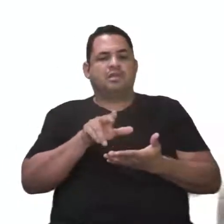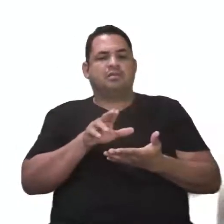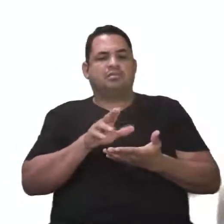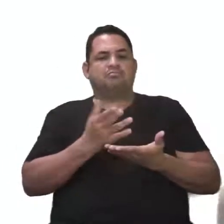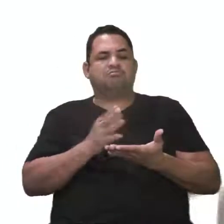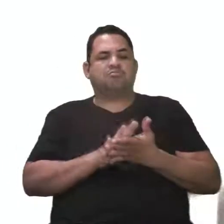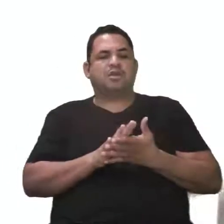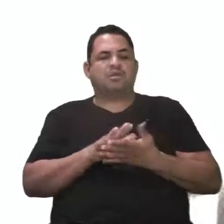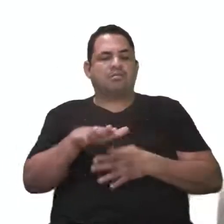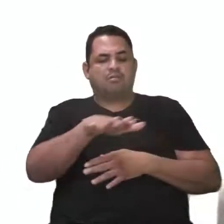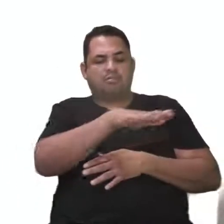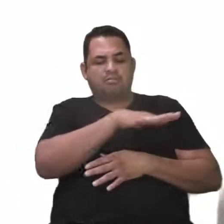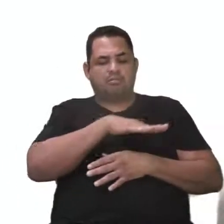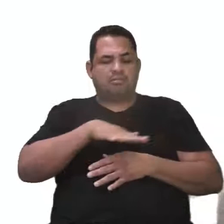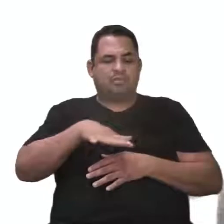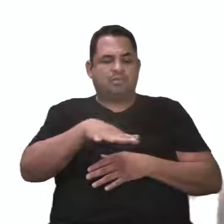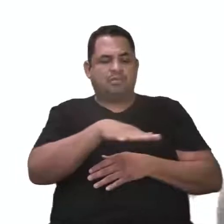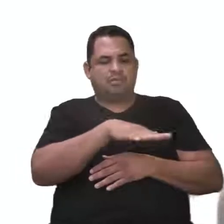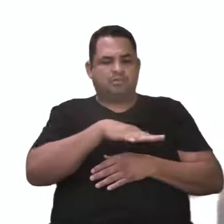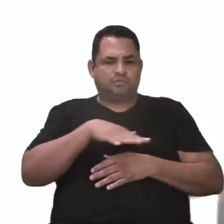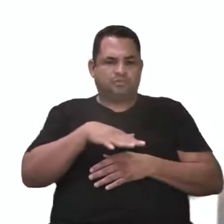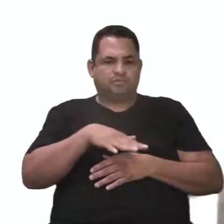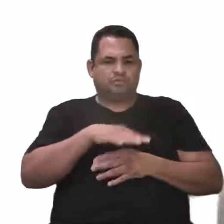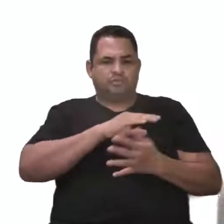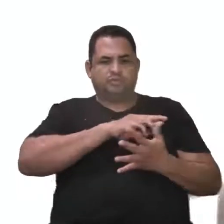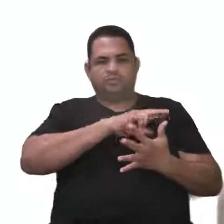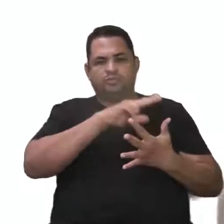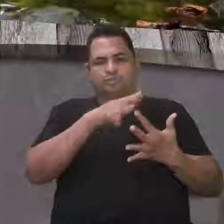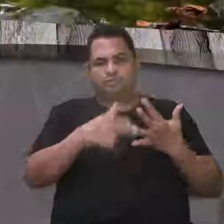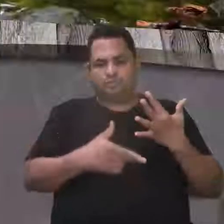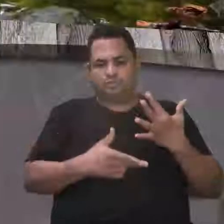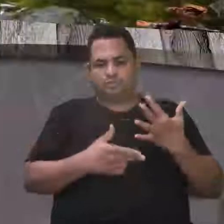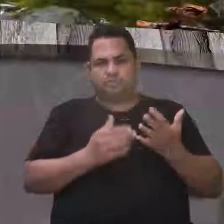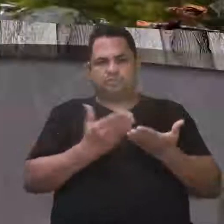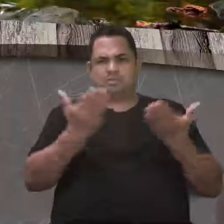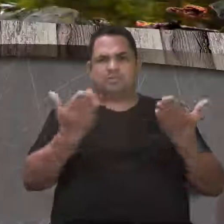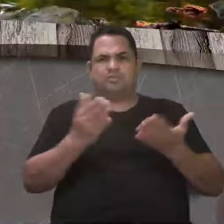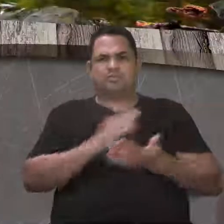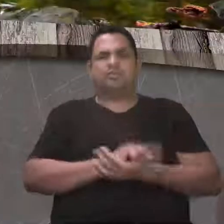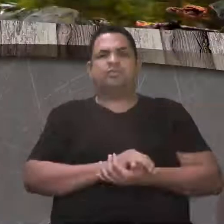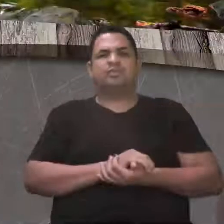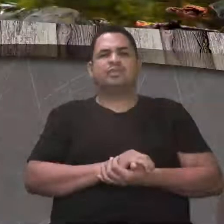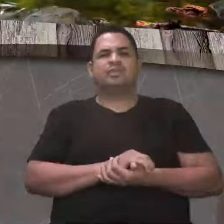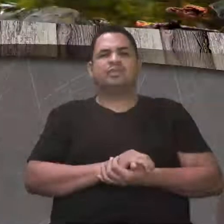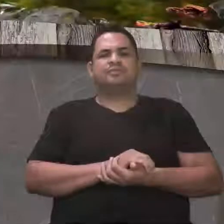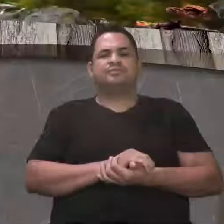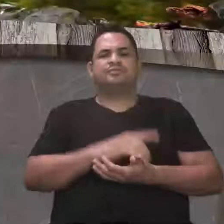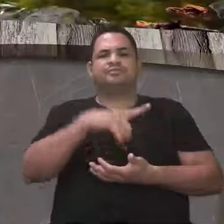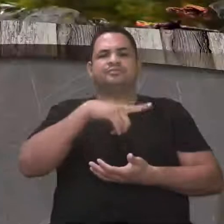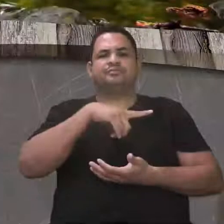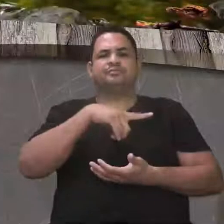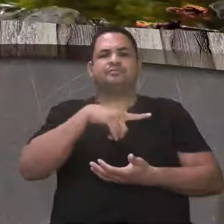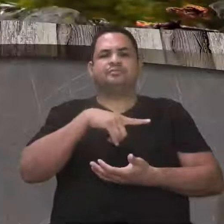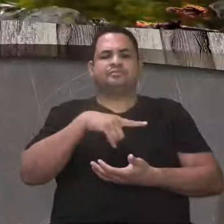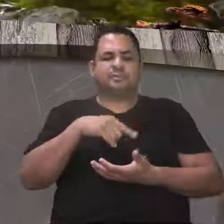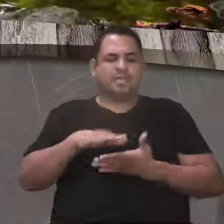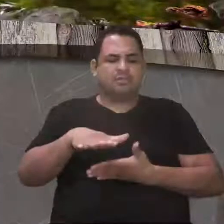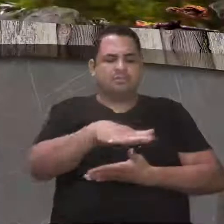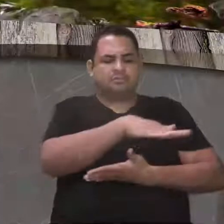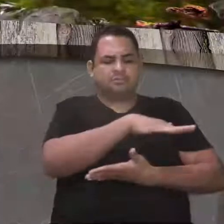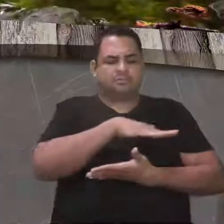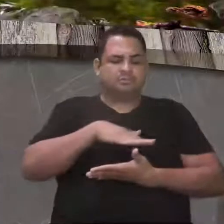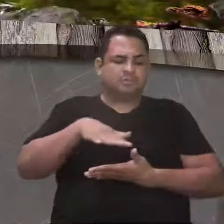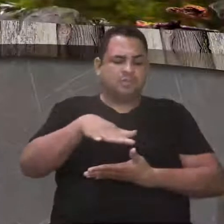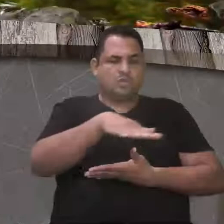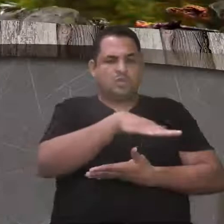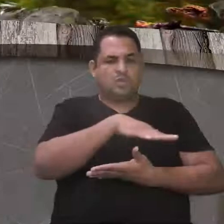mesma variável ecológica. Então, olha aqui para mim. Esses organismos tiveram o ambiente onde